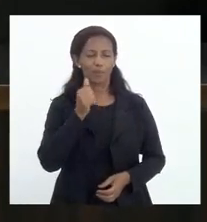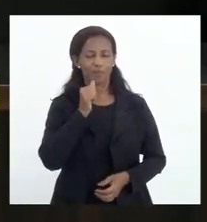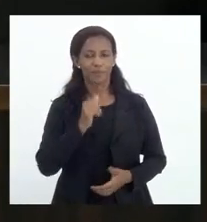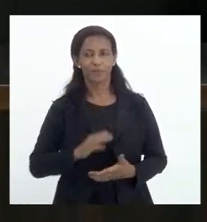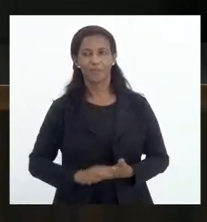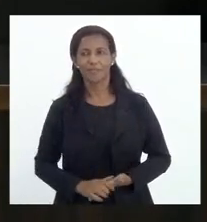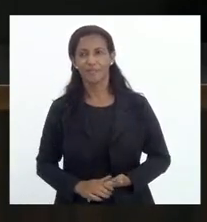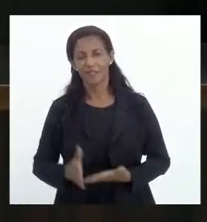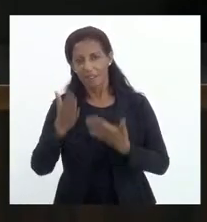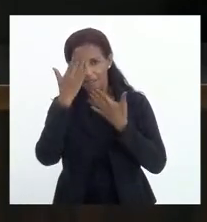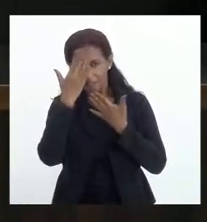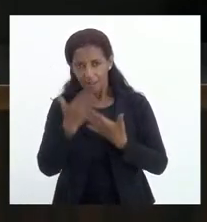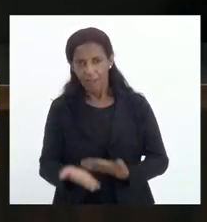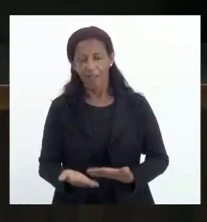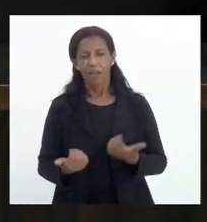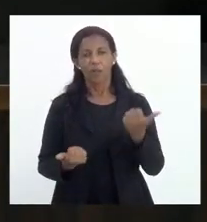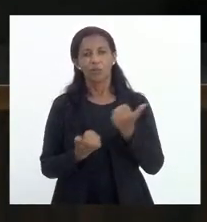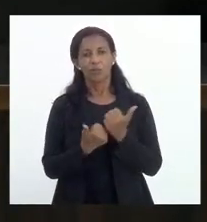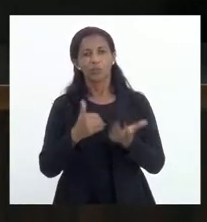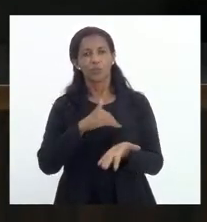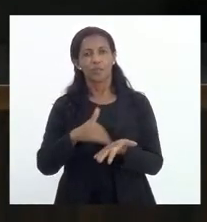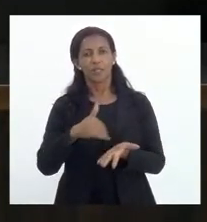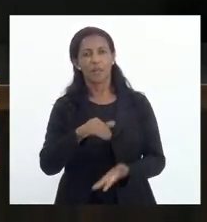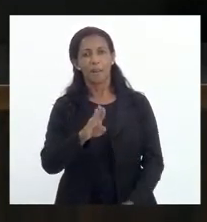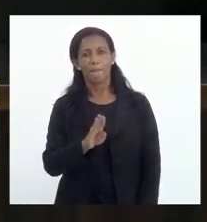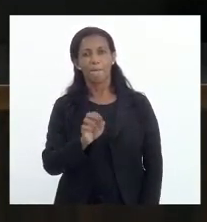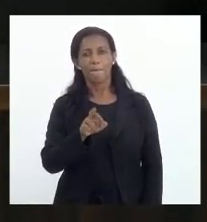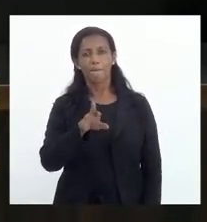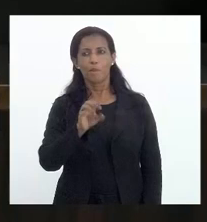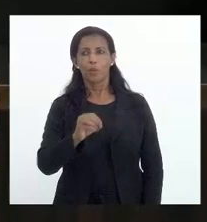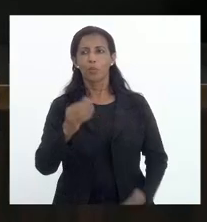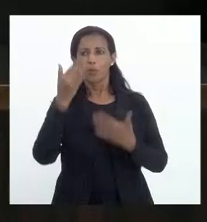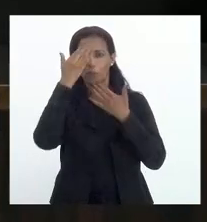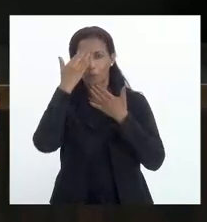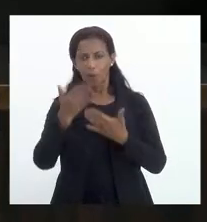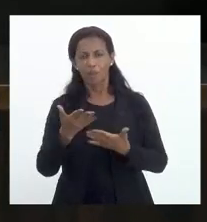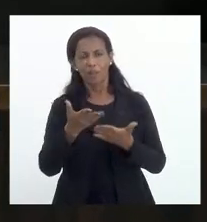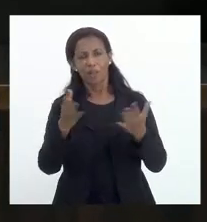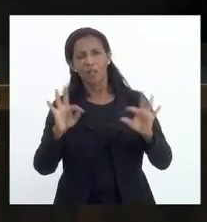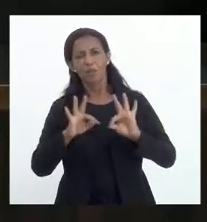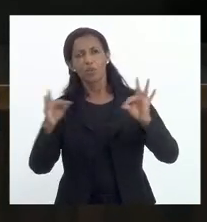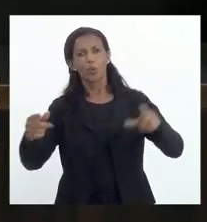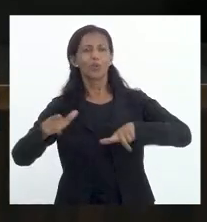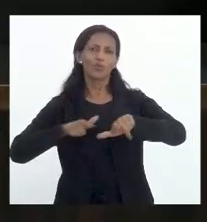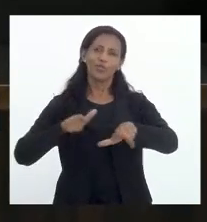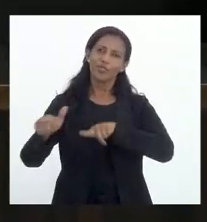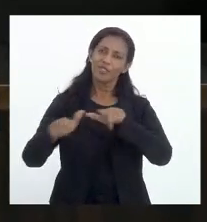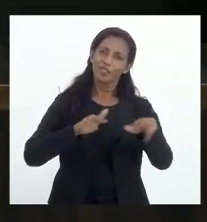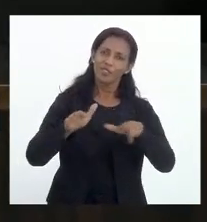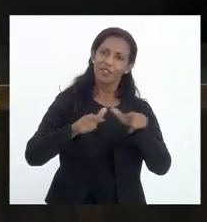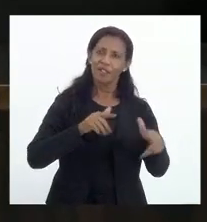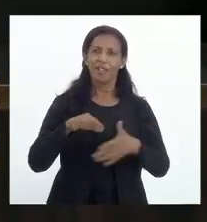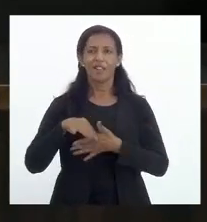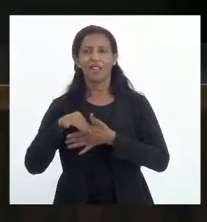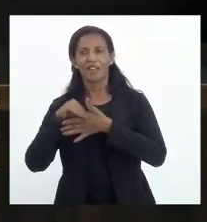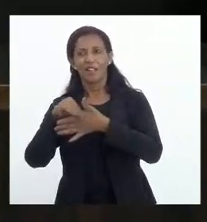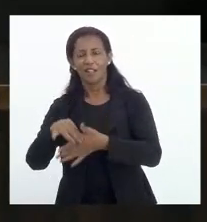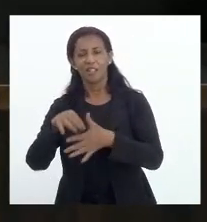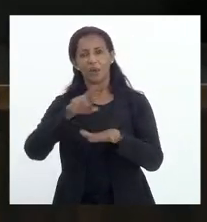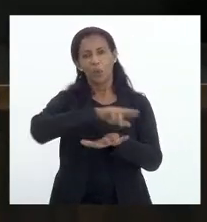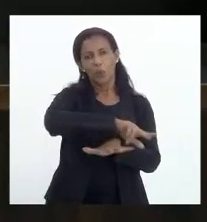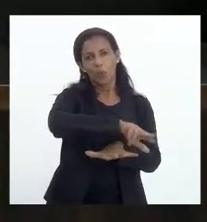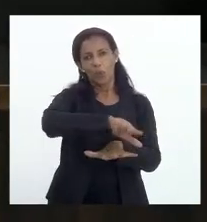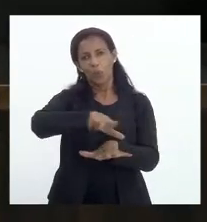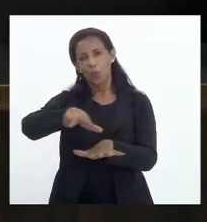deputados. Agradecer ao subsecretário Bruno. Agradecer aos senhores funcionários representando as